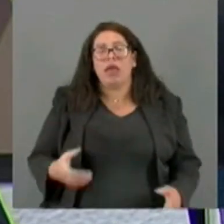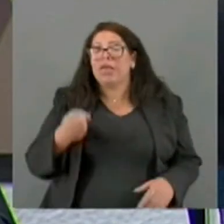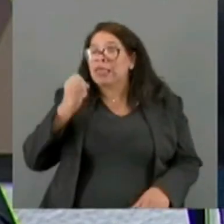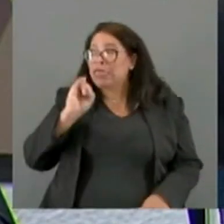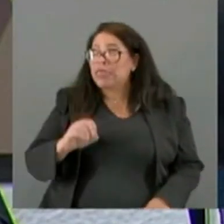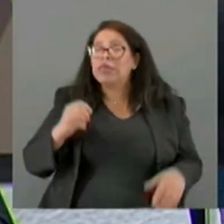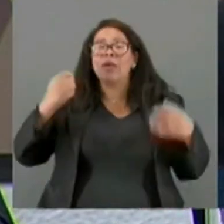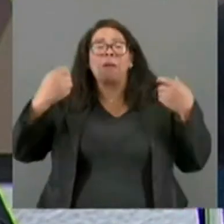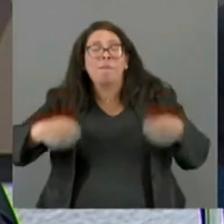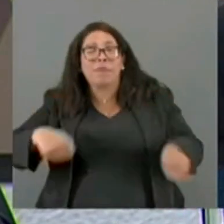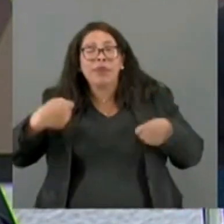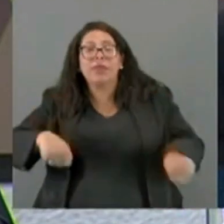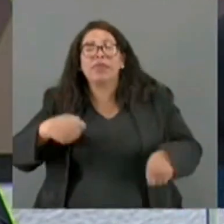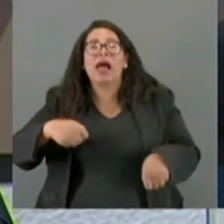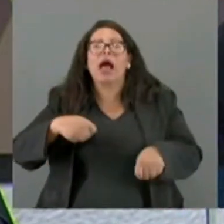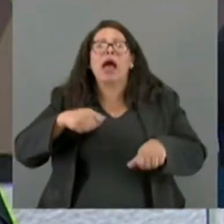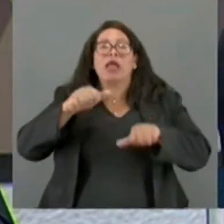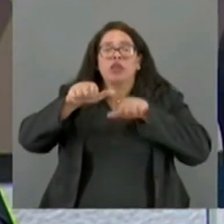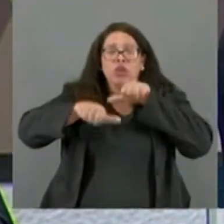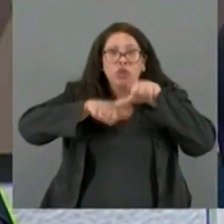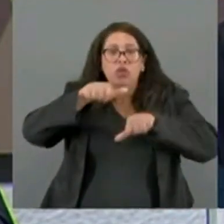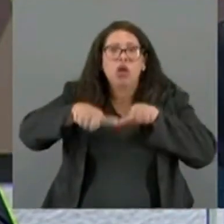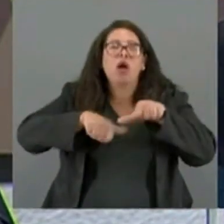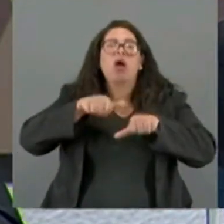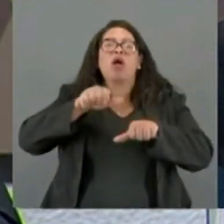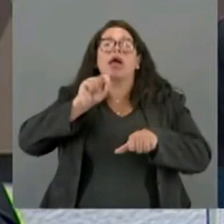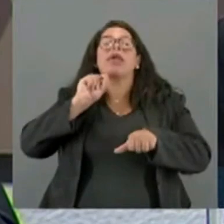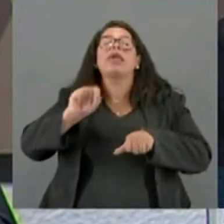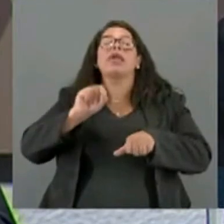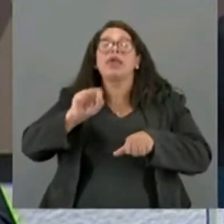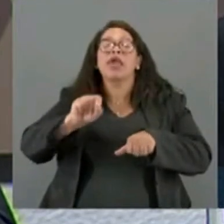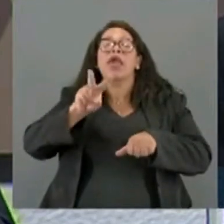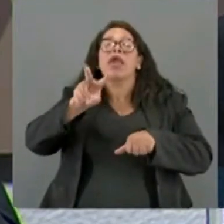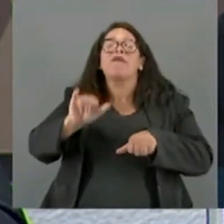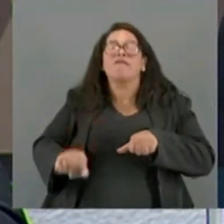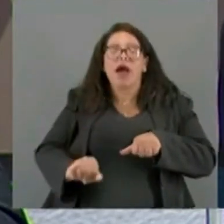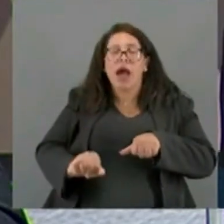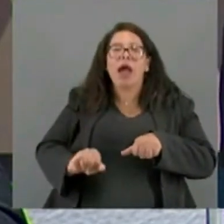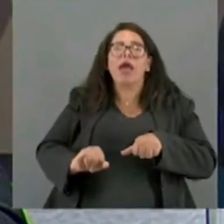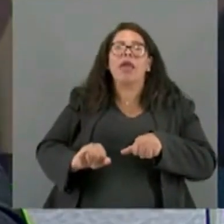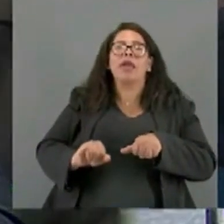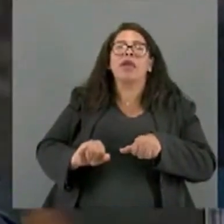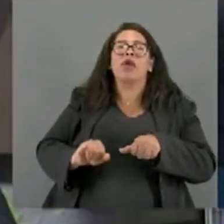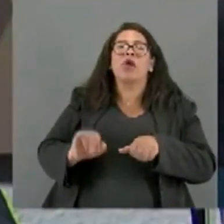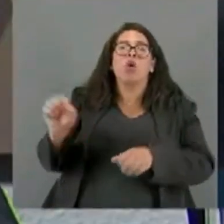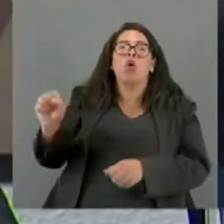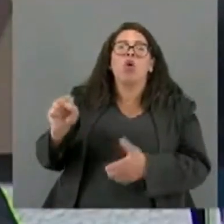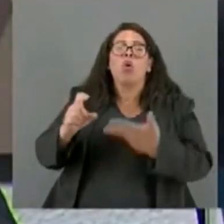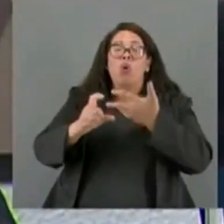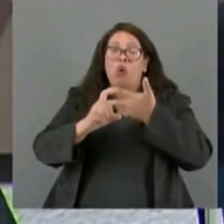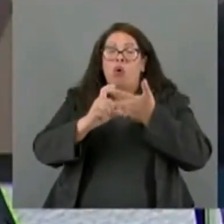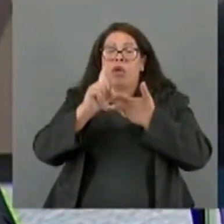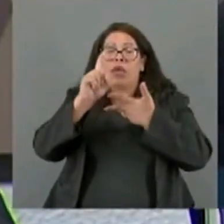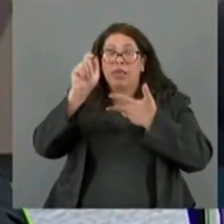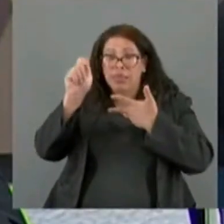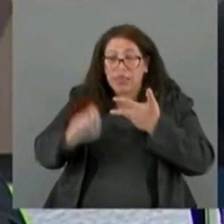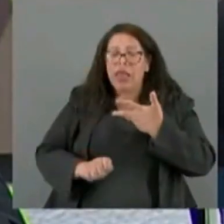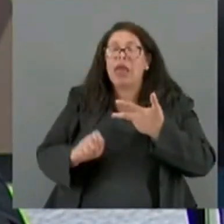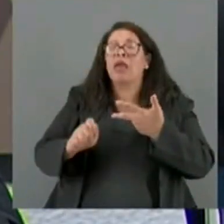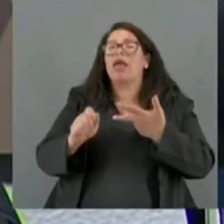de qualquer alteração, quem é o único poder que